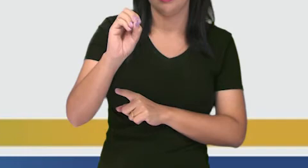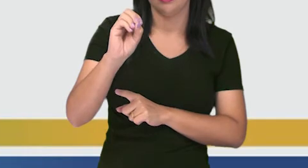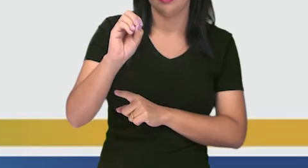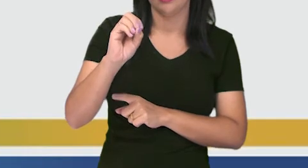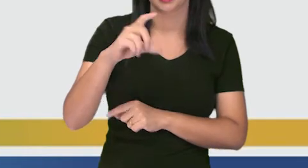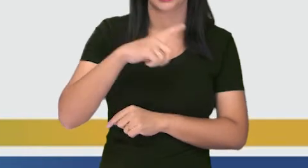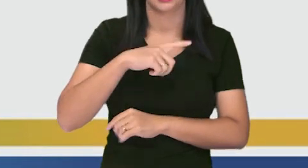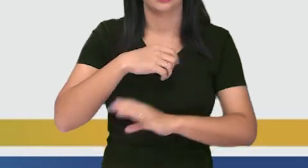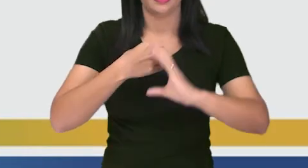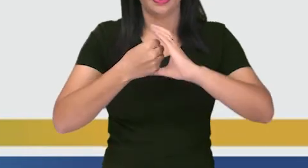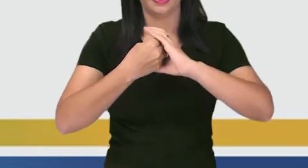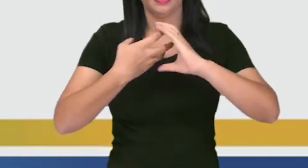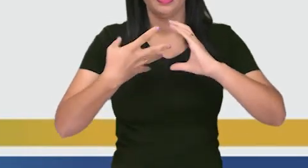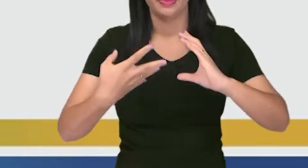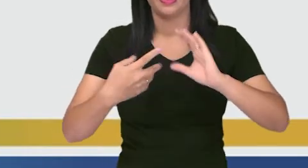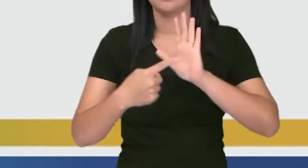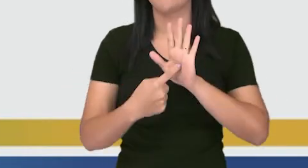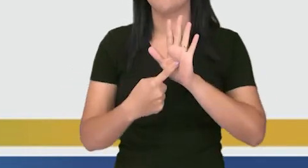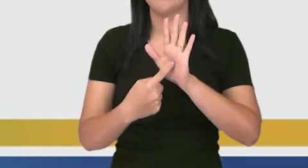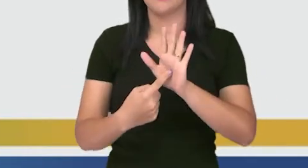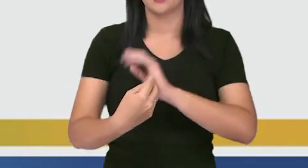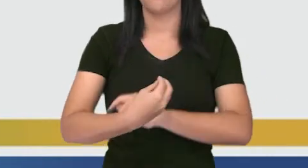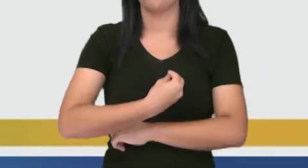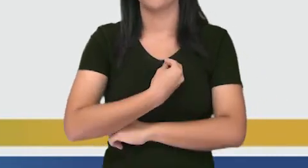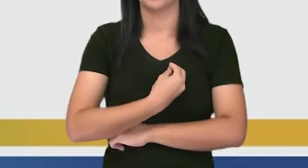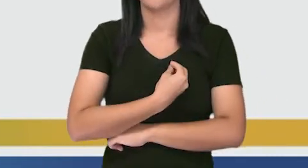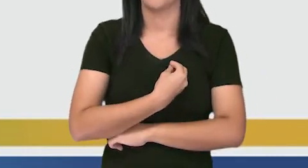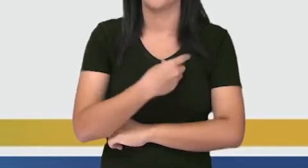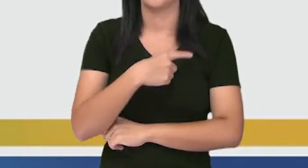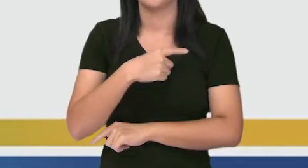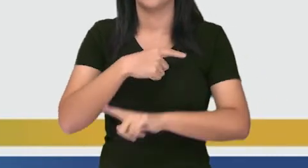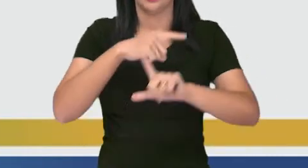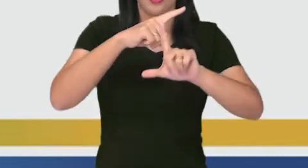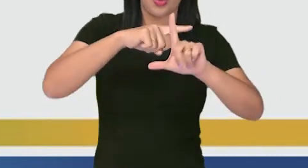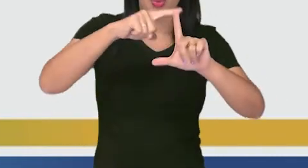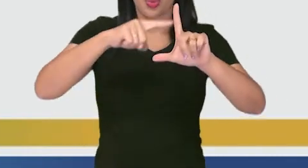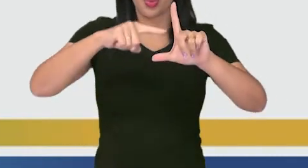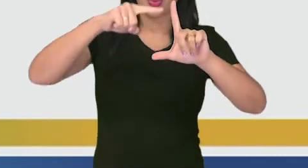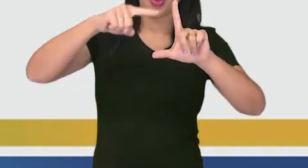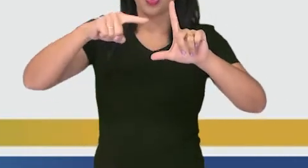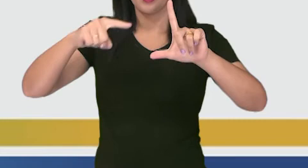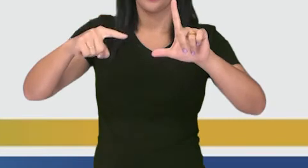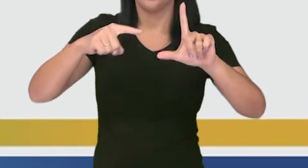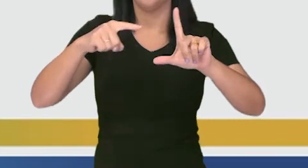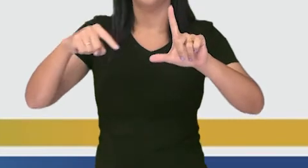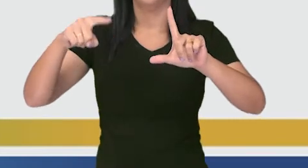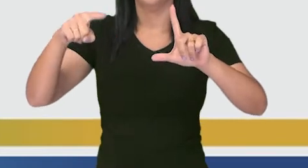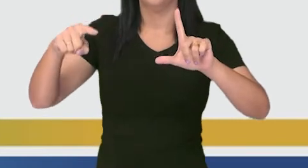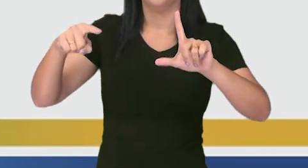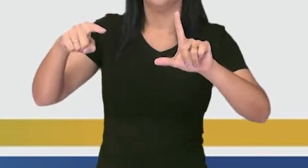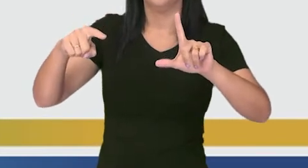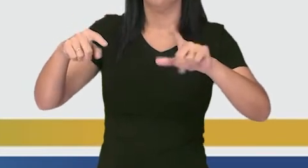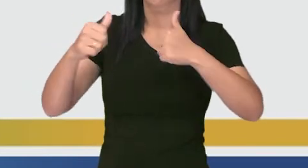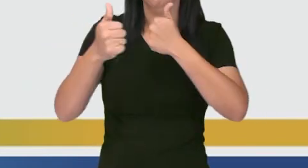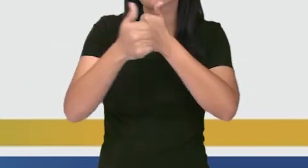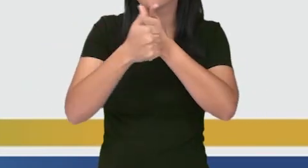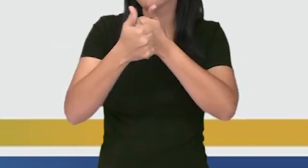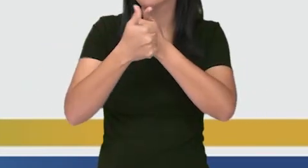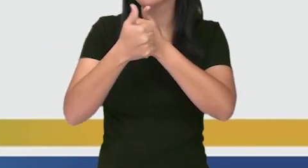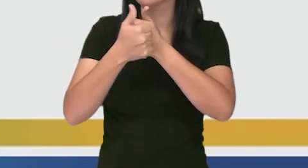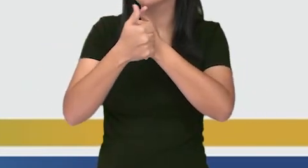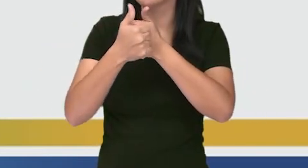é característico por apresentar frequência de nível equivalente bem